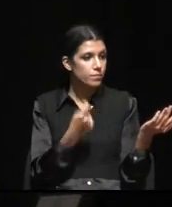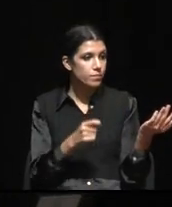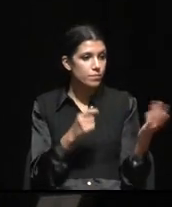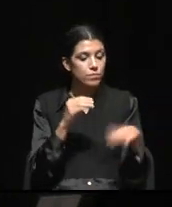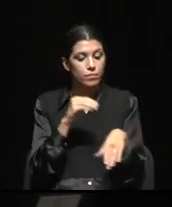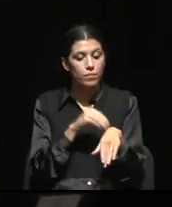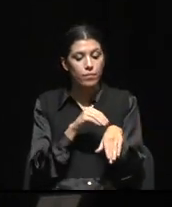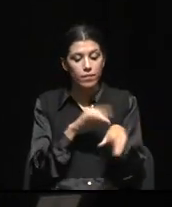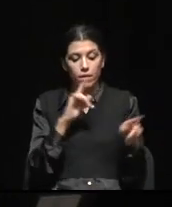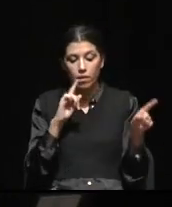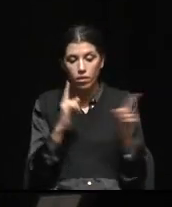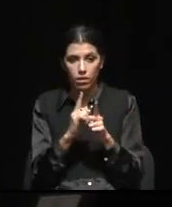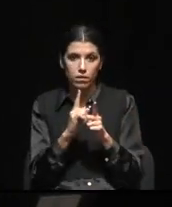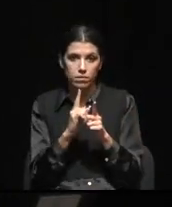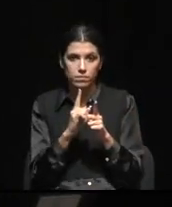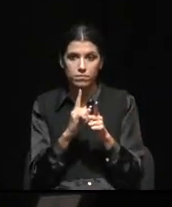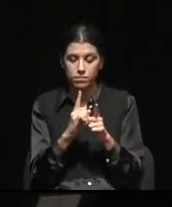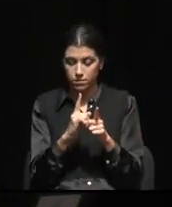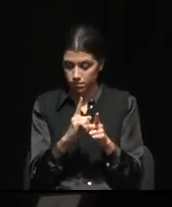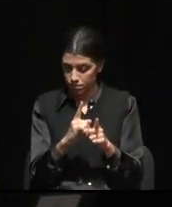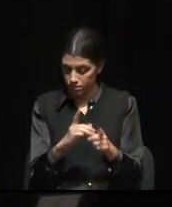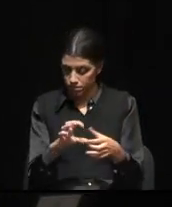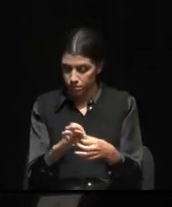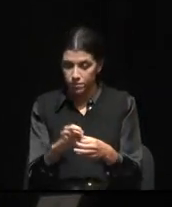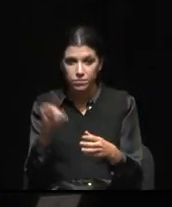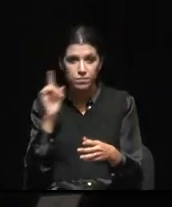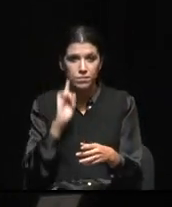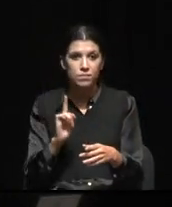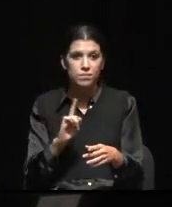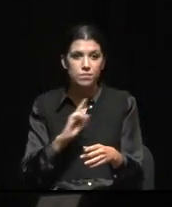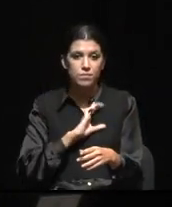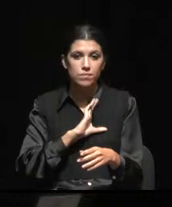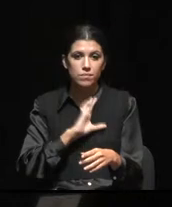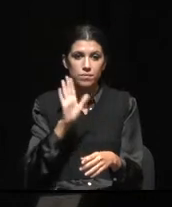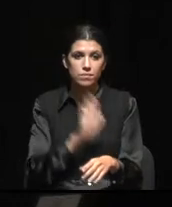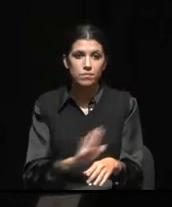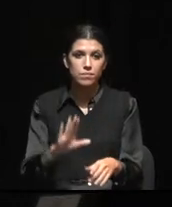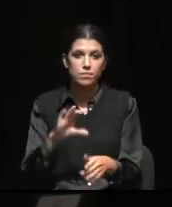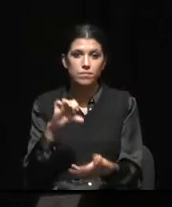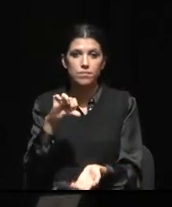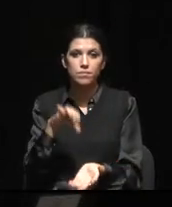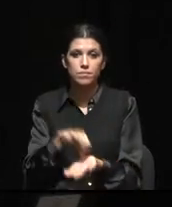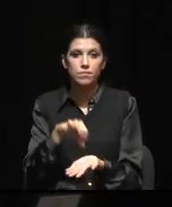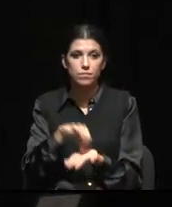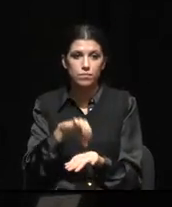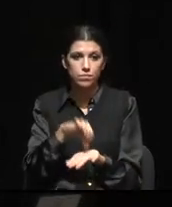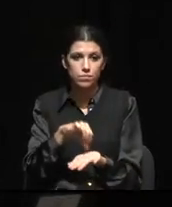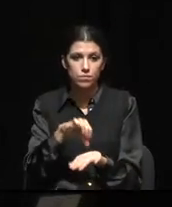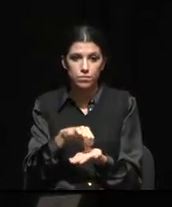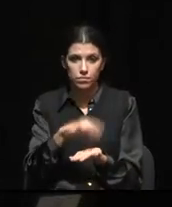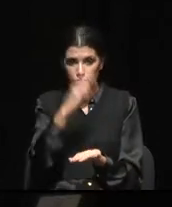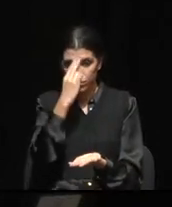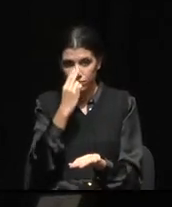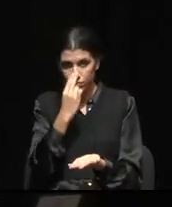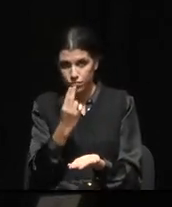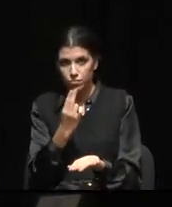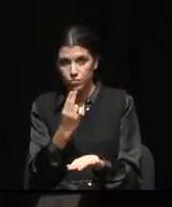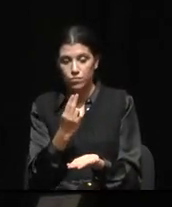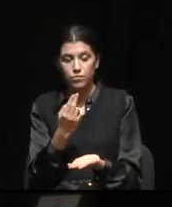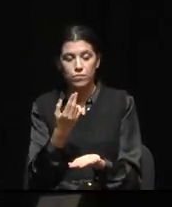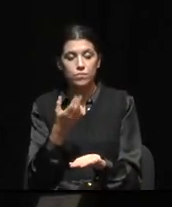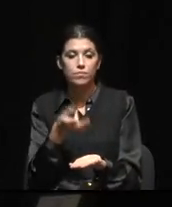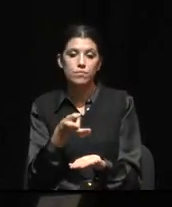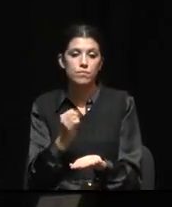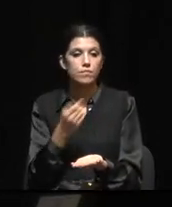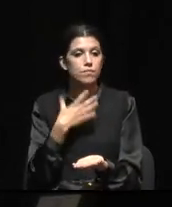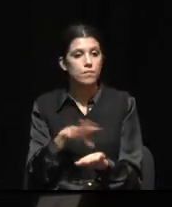comentário acerca do dia nacional dos centros históricos o PS pretende efetivamente saudar o dia